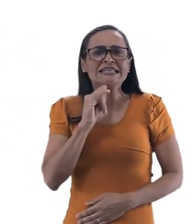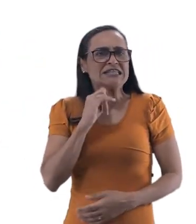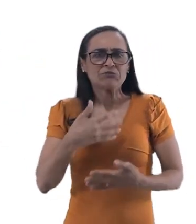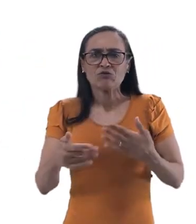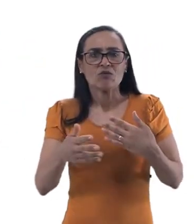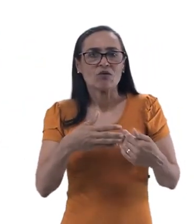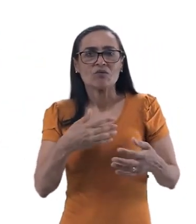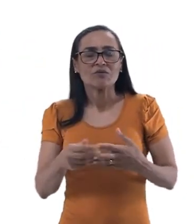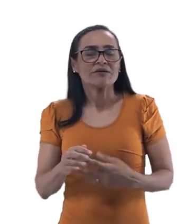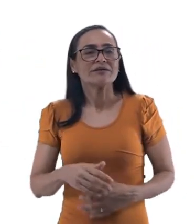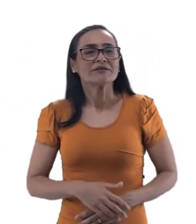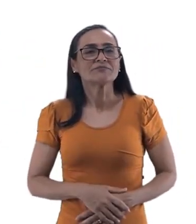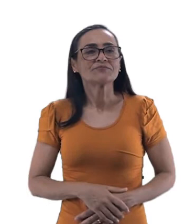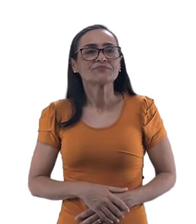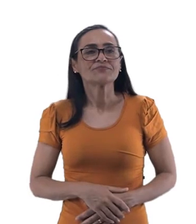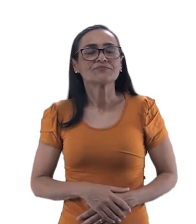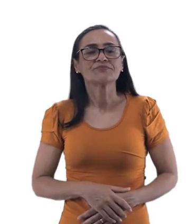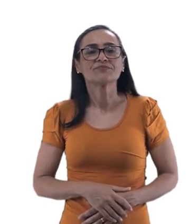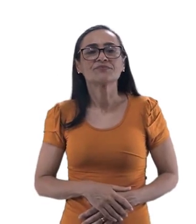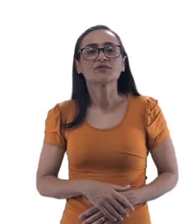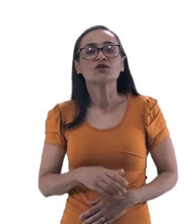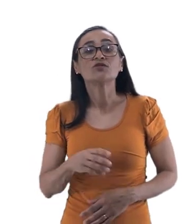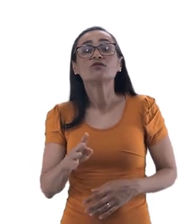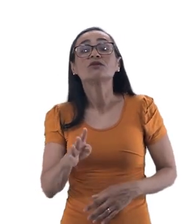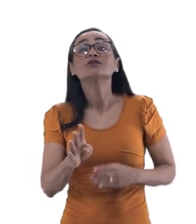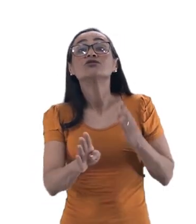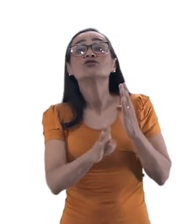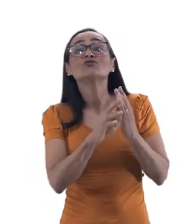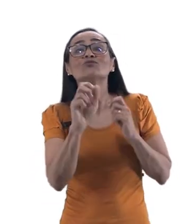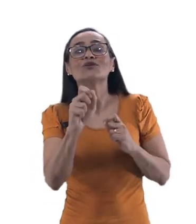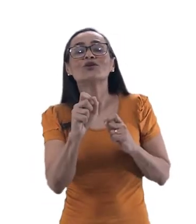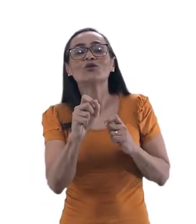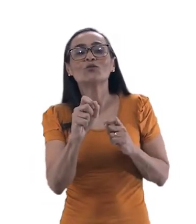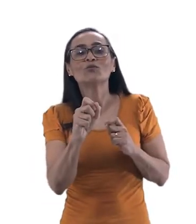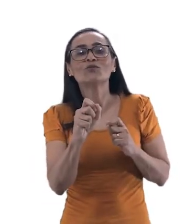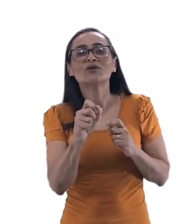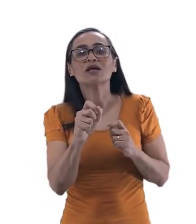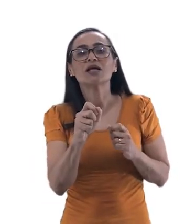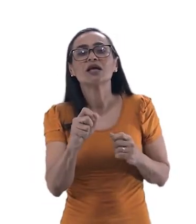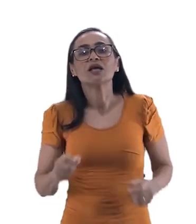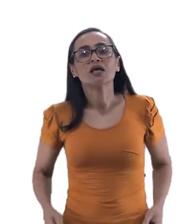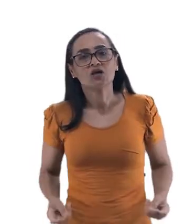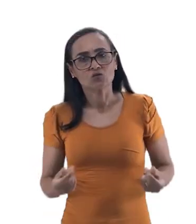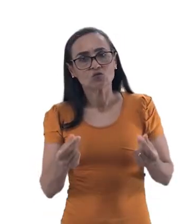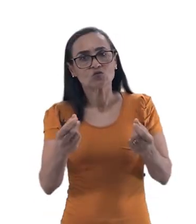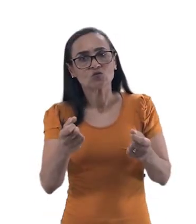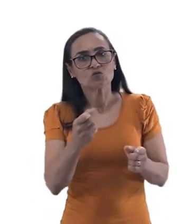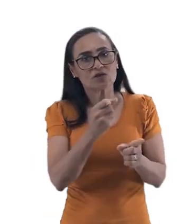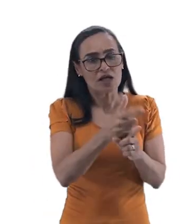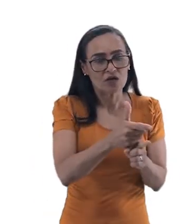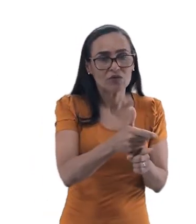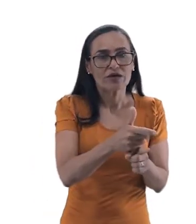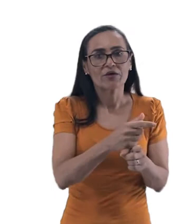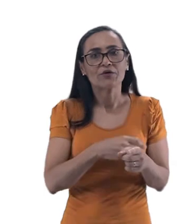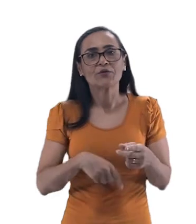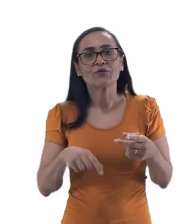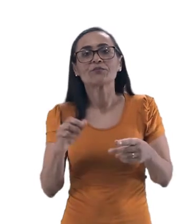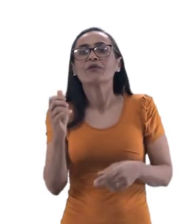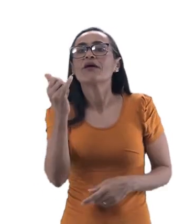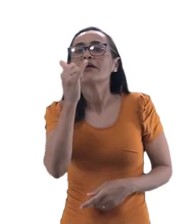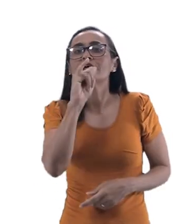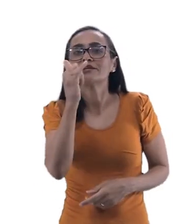Pegamos um exemplo qualquer aqui didático e nós identificamos dentro da empresa esses recursos, esses custos: